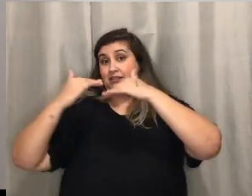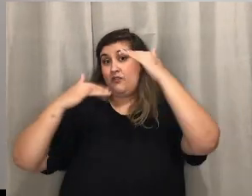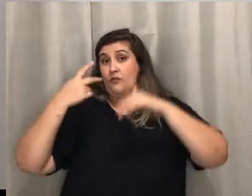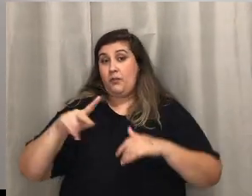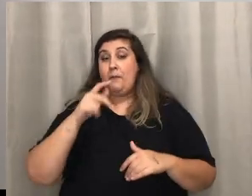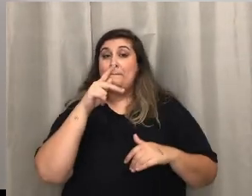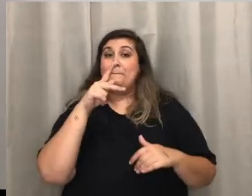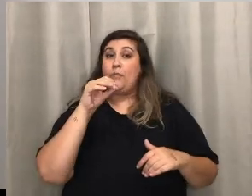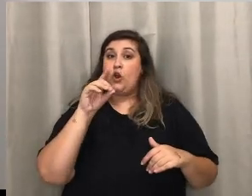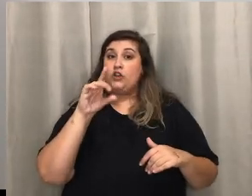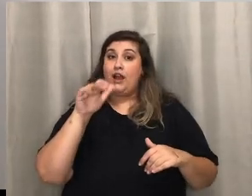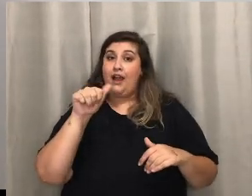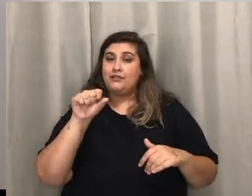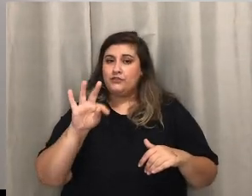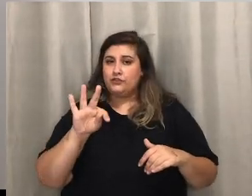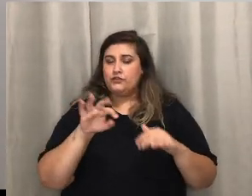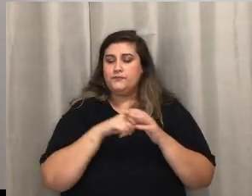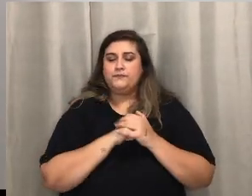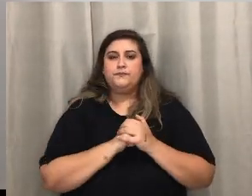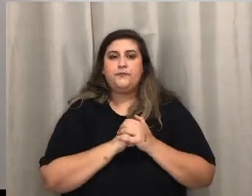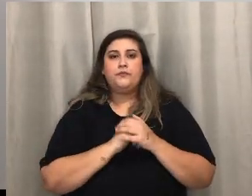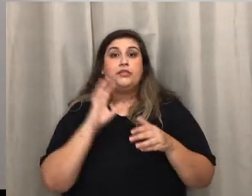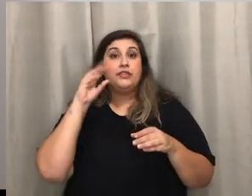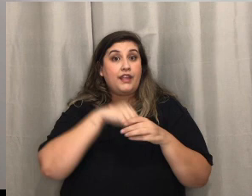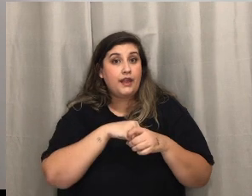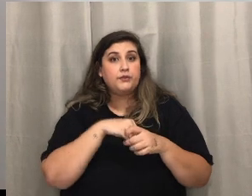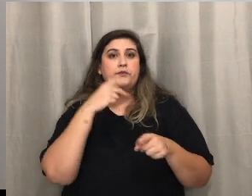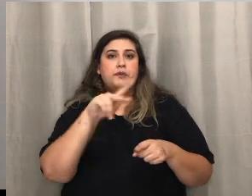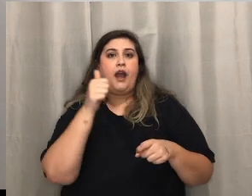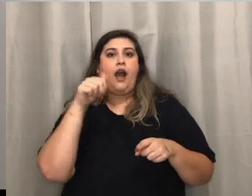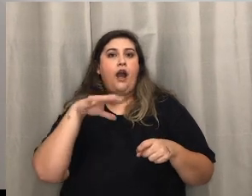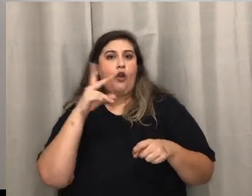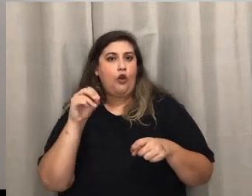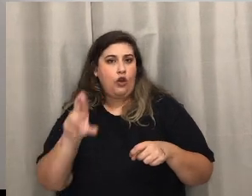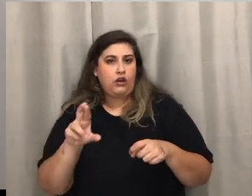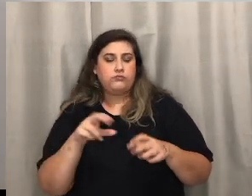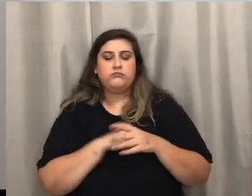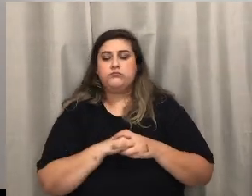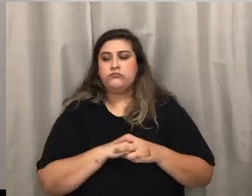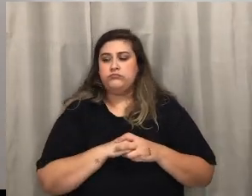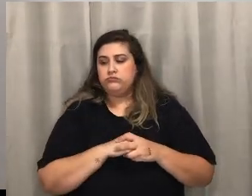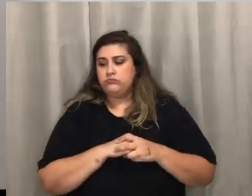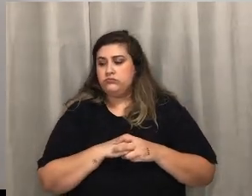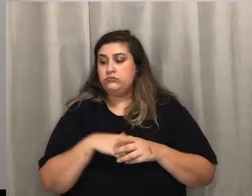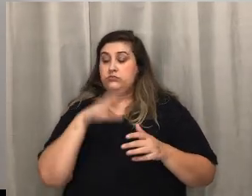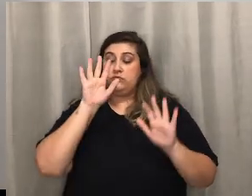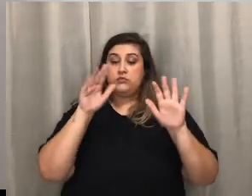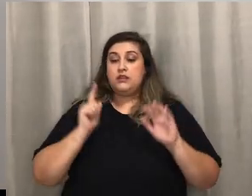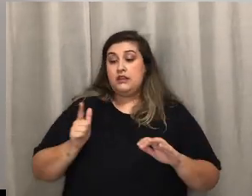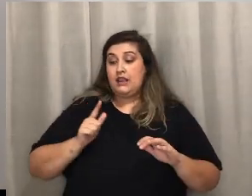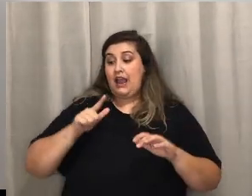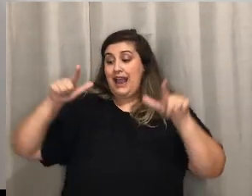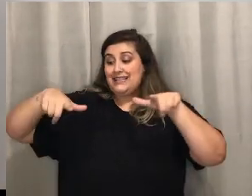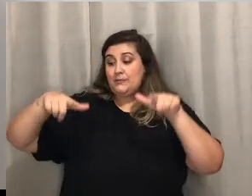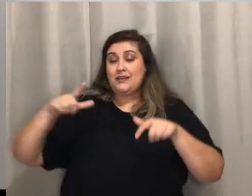desenvolvimento do nosso podcast dentro da plataforma Anchor, ou seja, tem um espaço